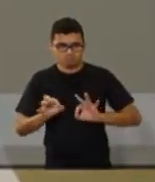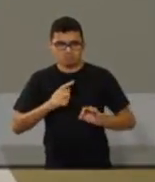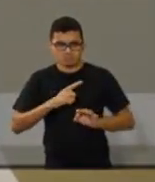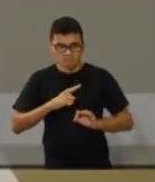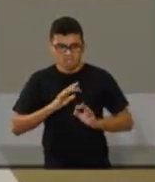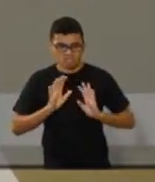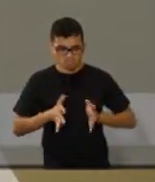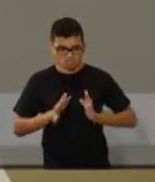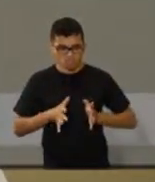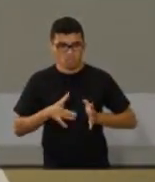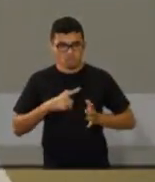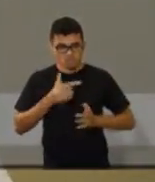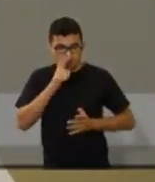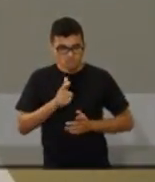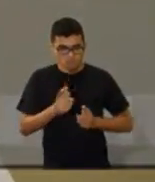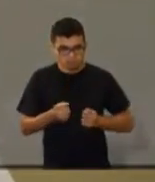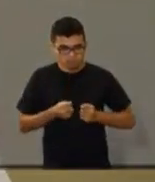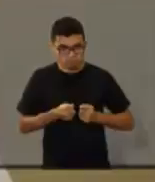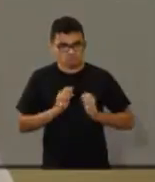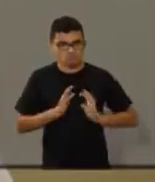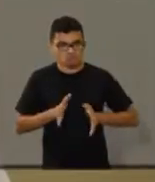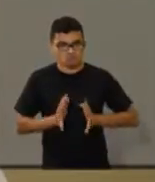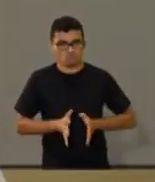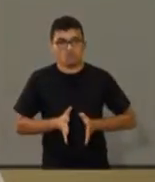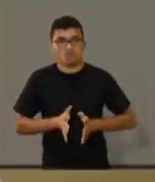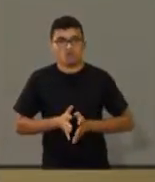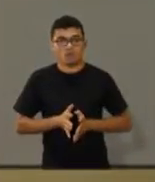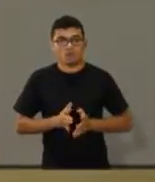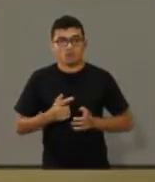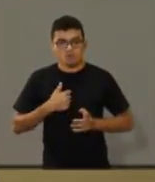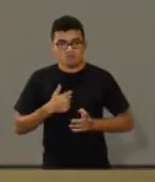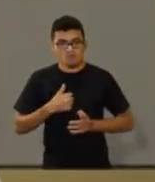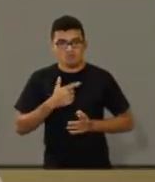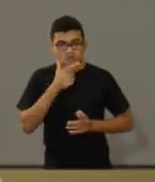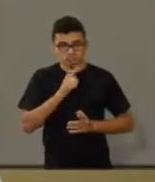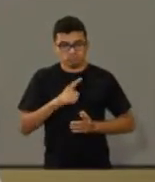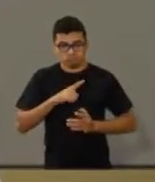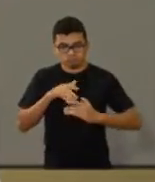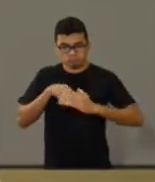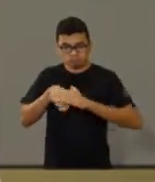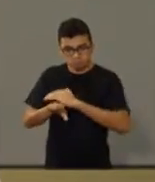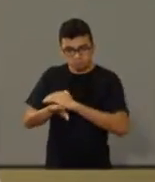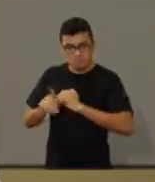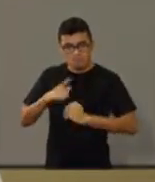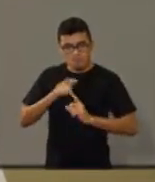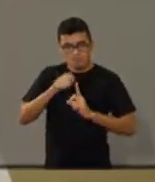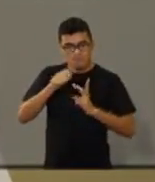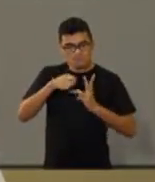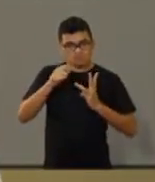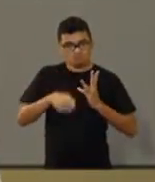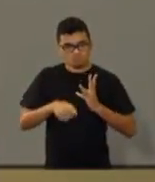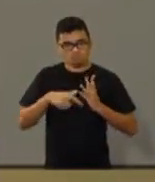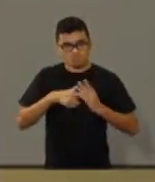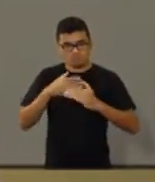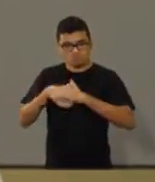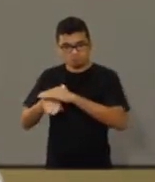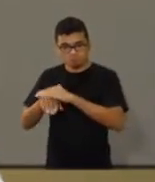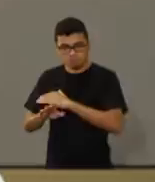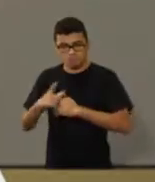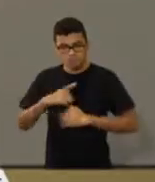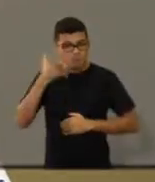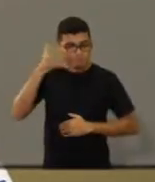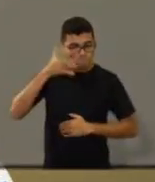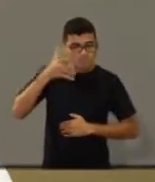já consigo ter o controle dos meus gastos, eu consigo manter uma reserva programada. Então, a palestra com certeza